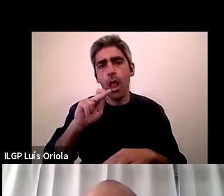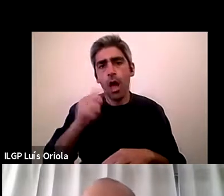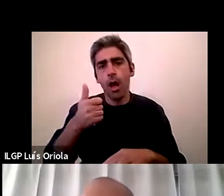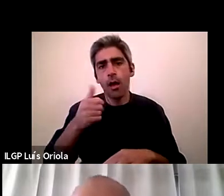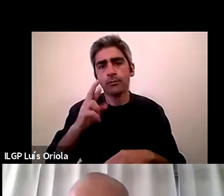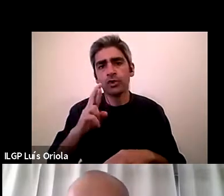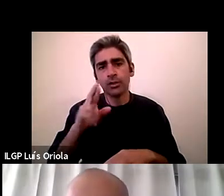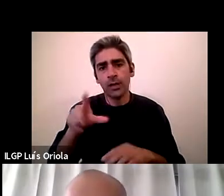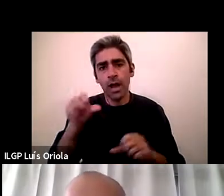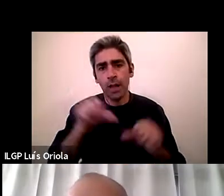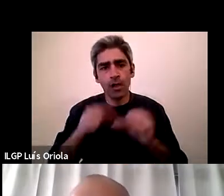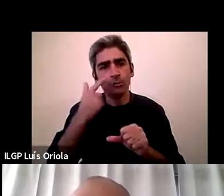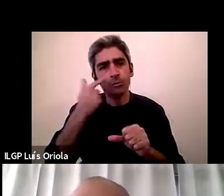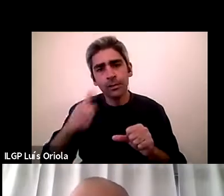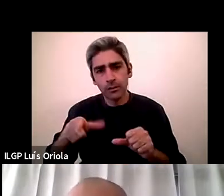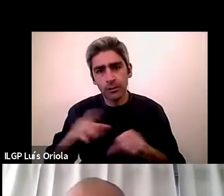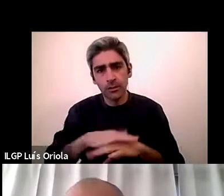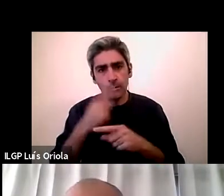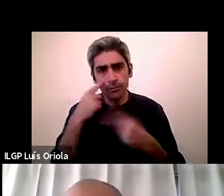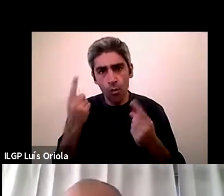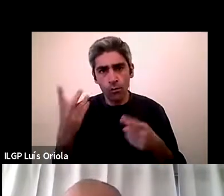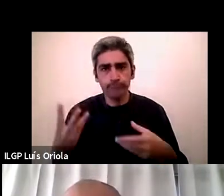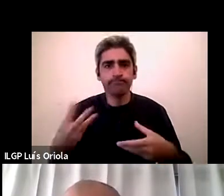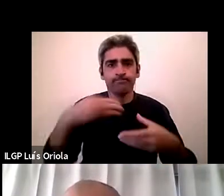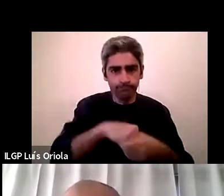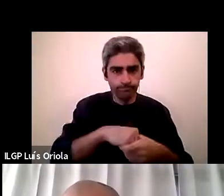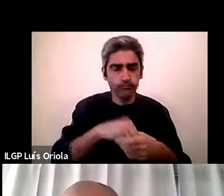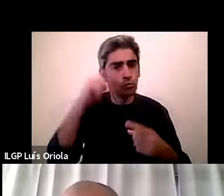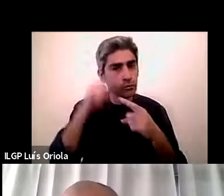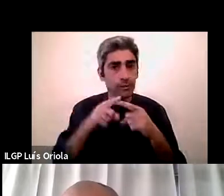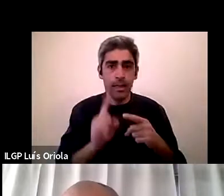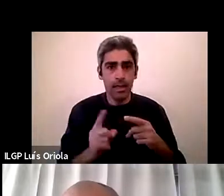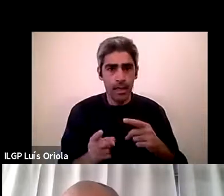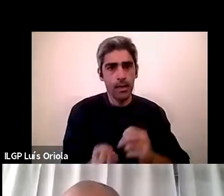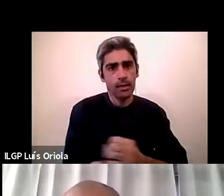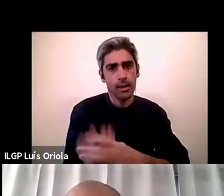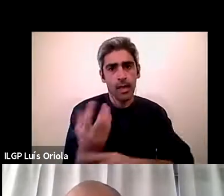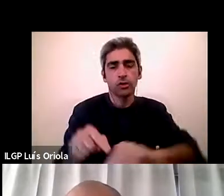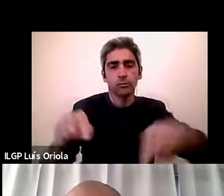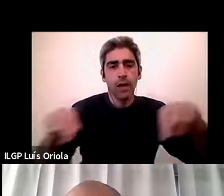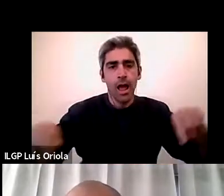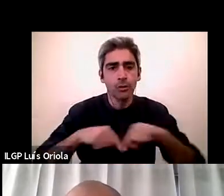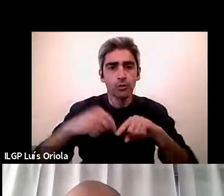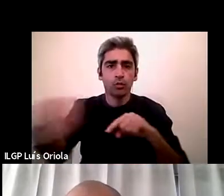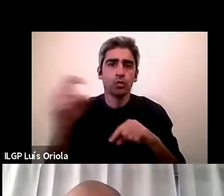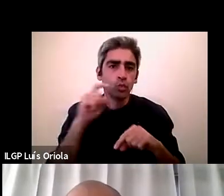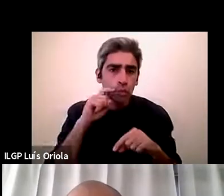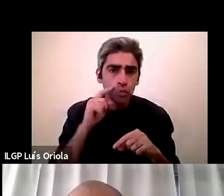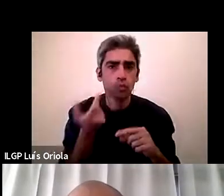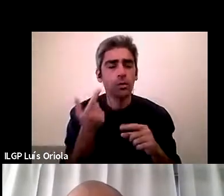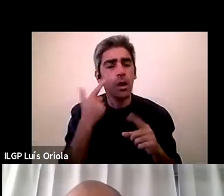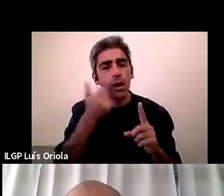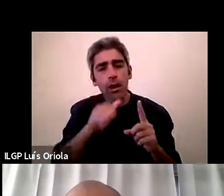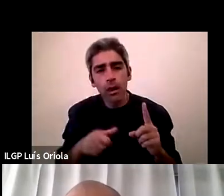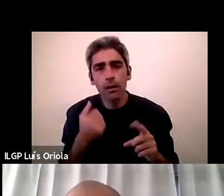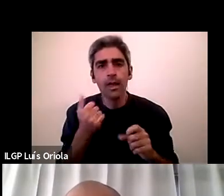de Experimentação da Administração Pública, que visa precisamente criar espaços seguros de experimentação